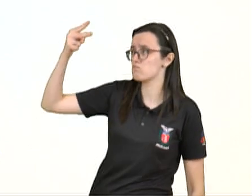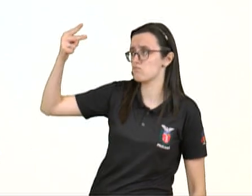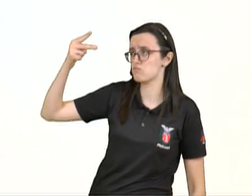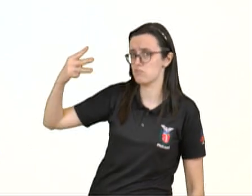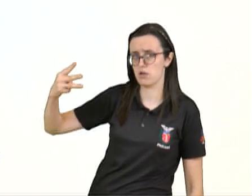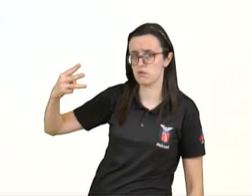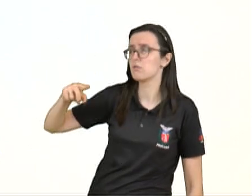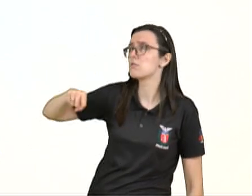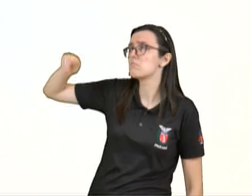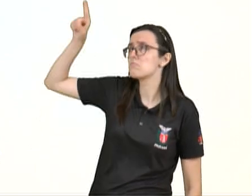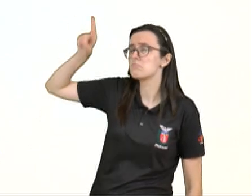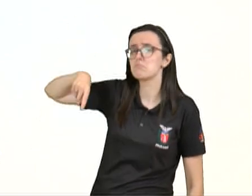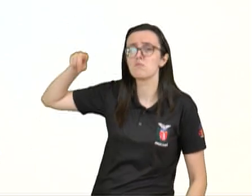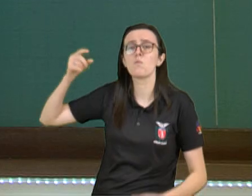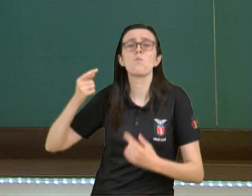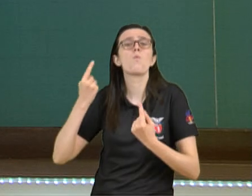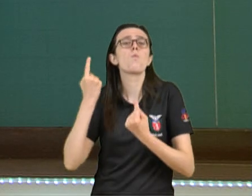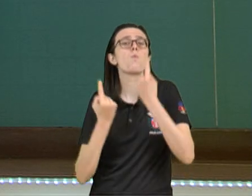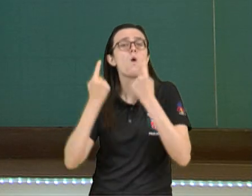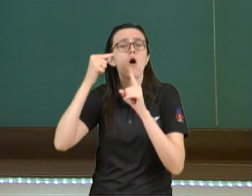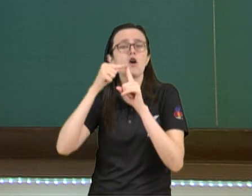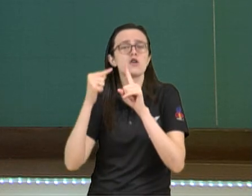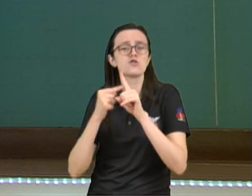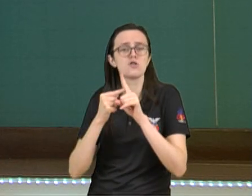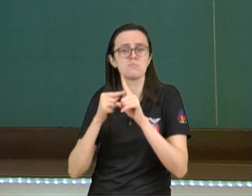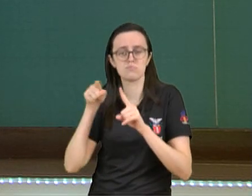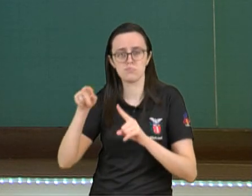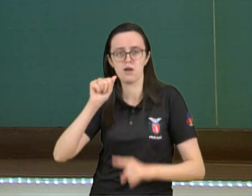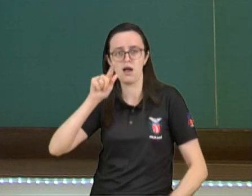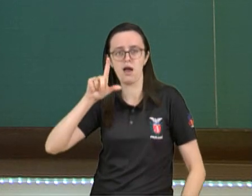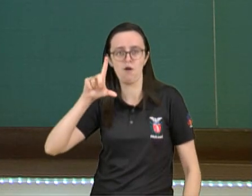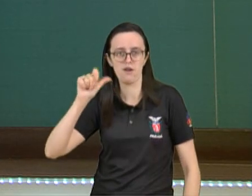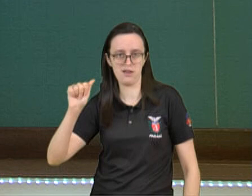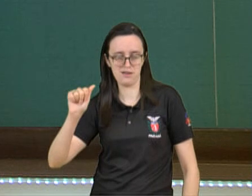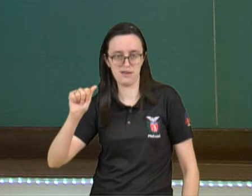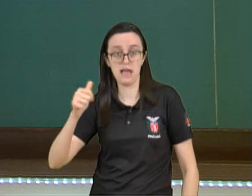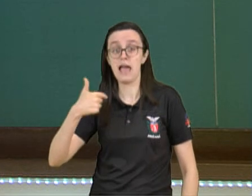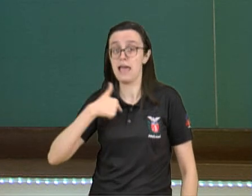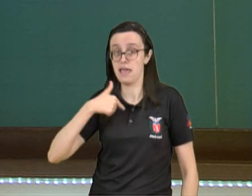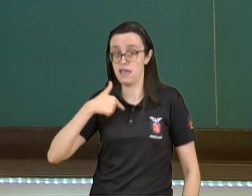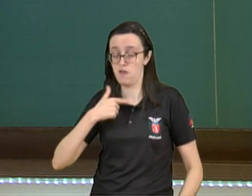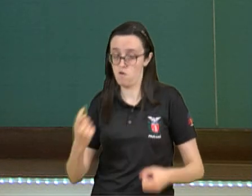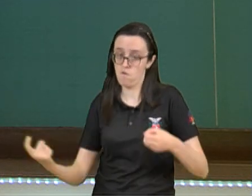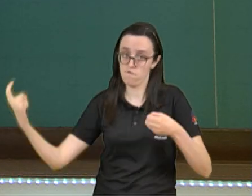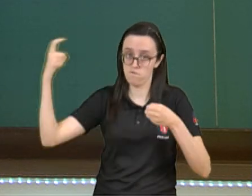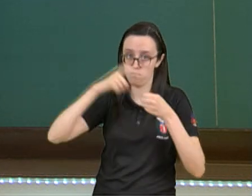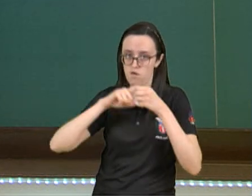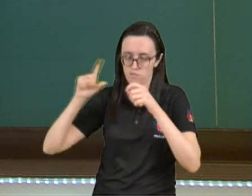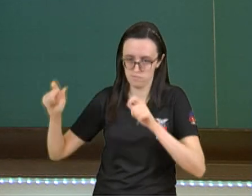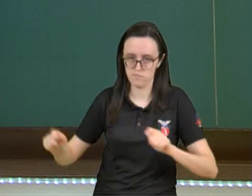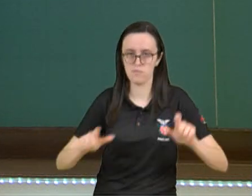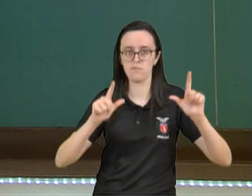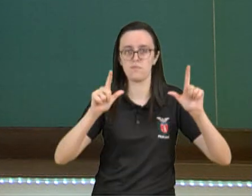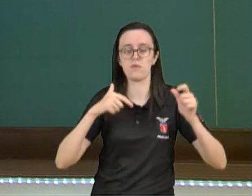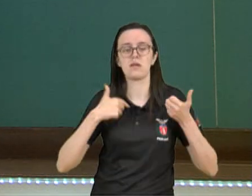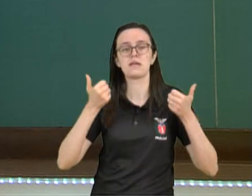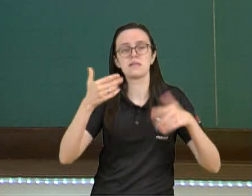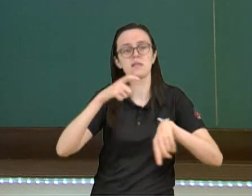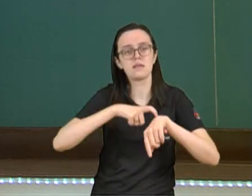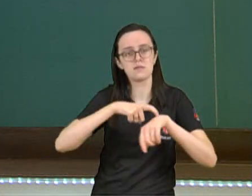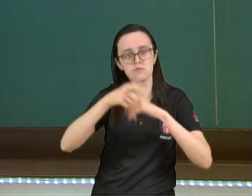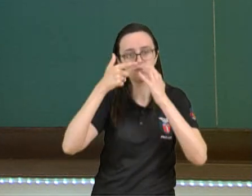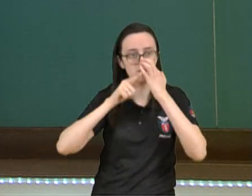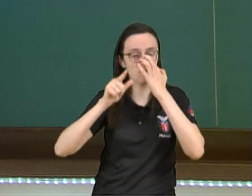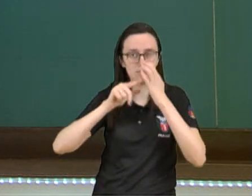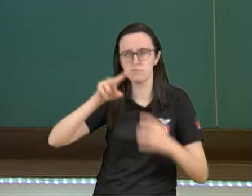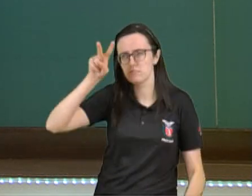3 correspondem a que tipo de alga? Então eu vou voltar à tela, eu vou dar um tempo